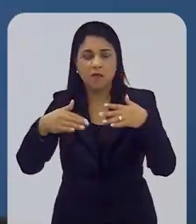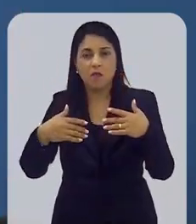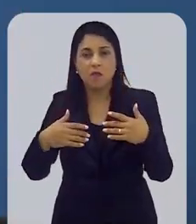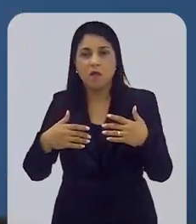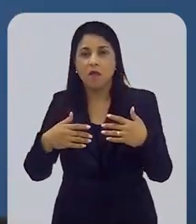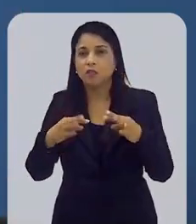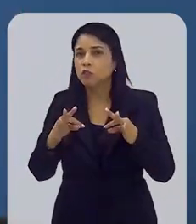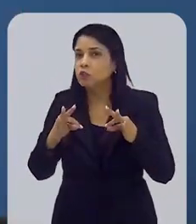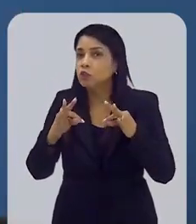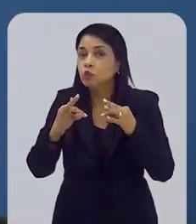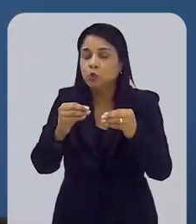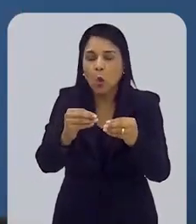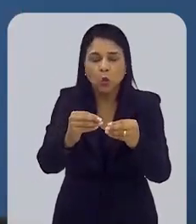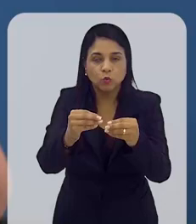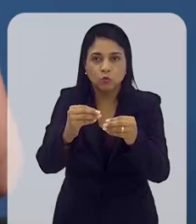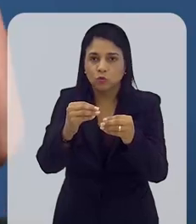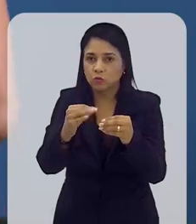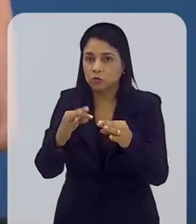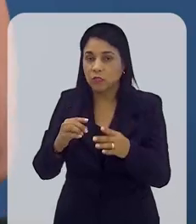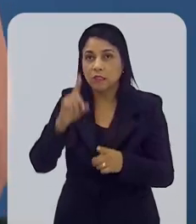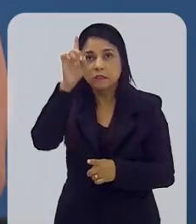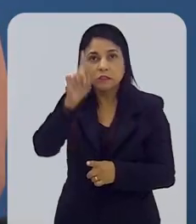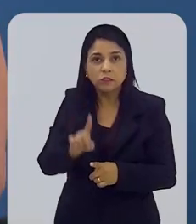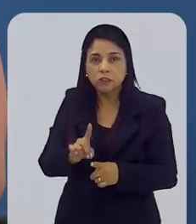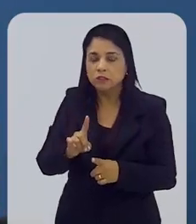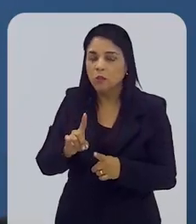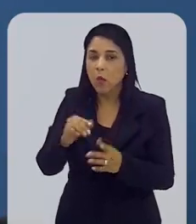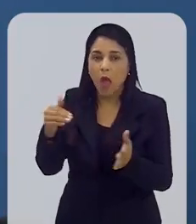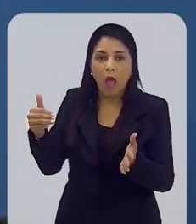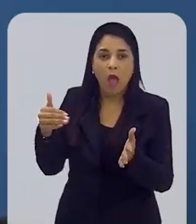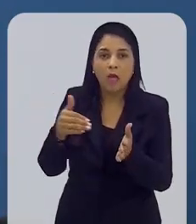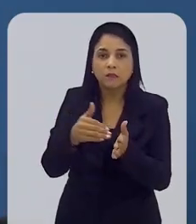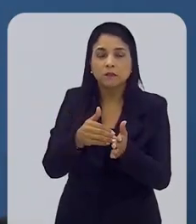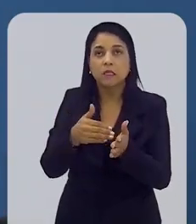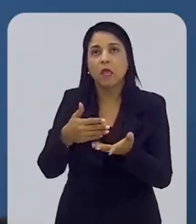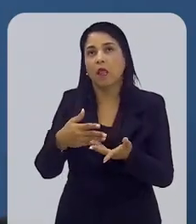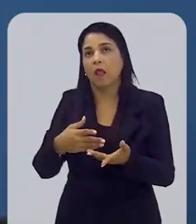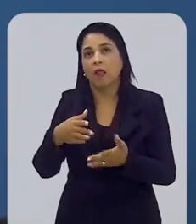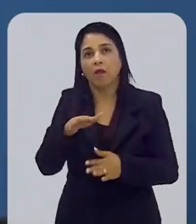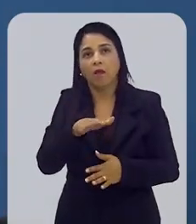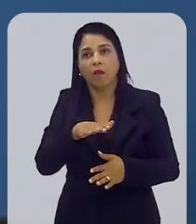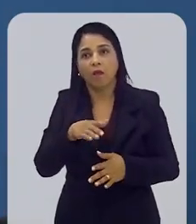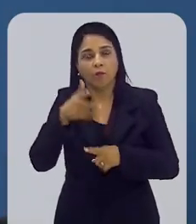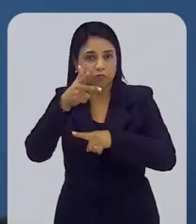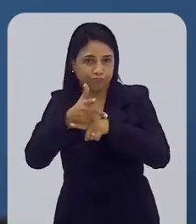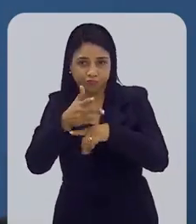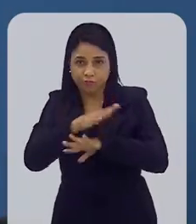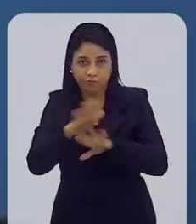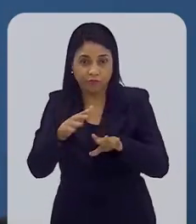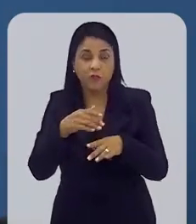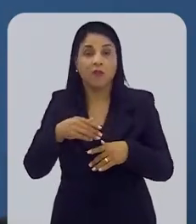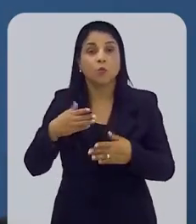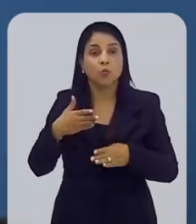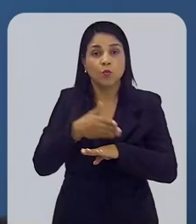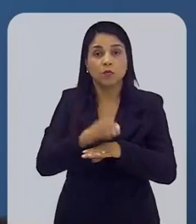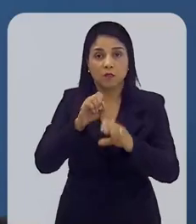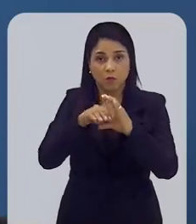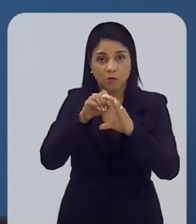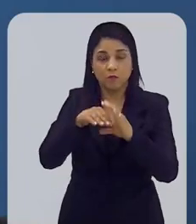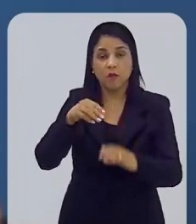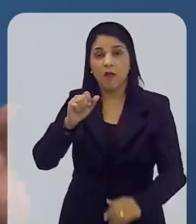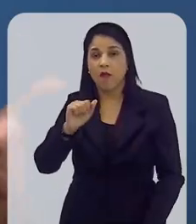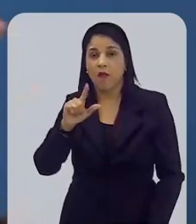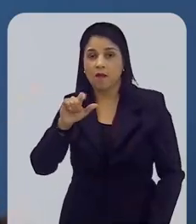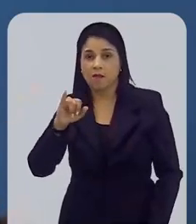E assim, era de todas as escalas, desde a direção até... Quando eu entrei na TV Globo, a Alice Maria, que foi uma pessoa